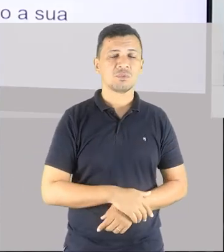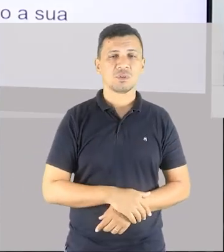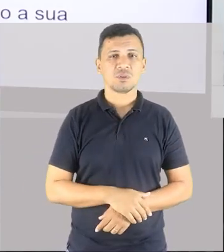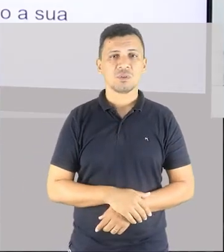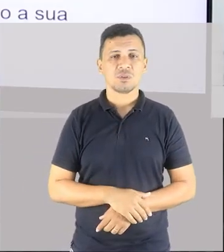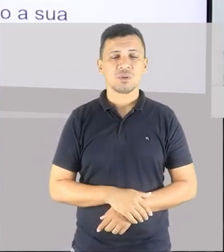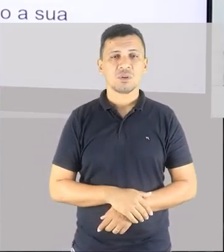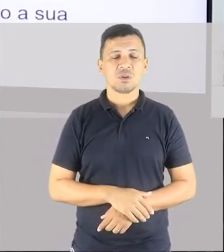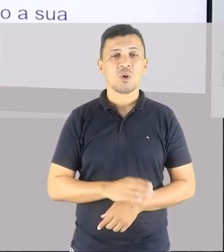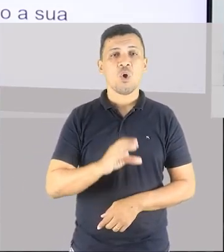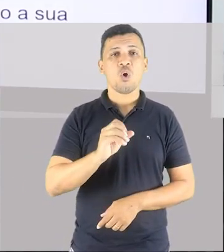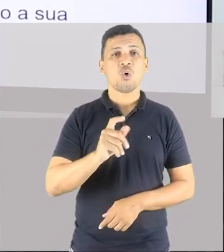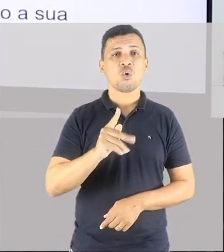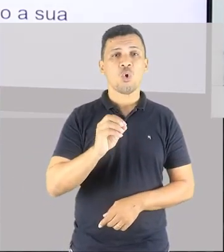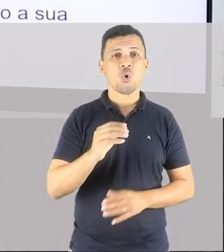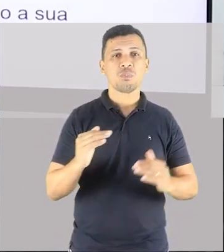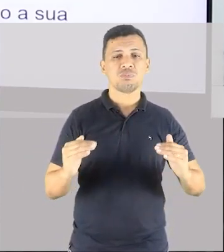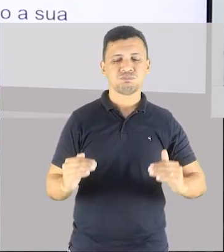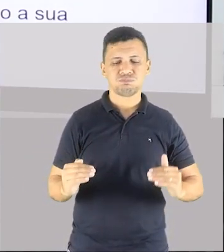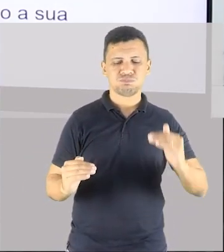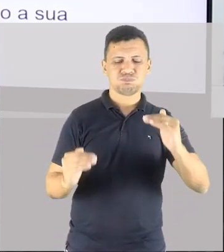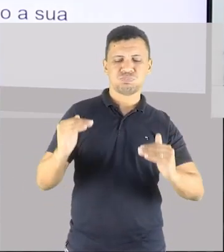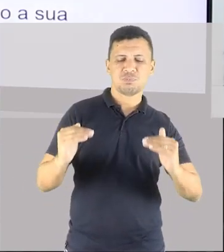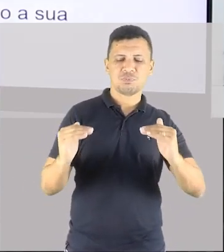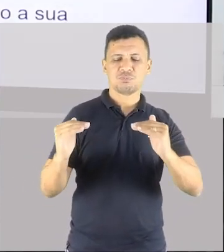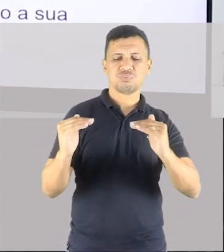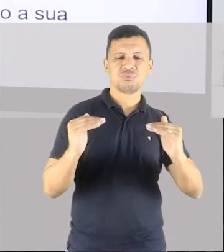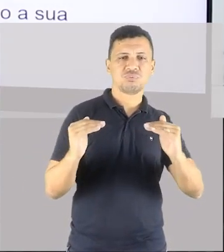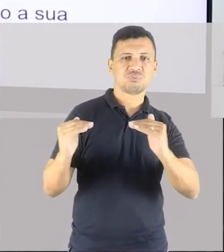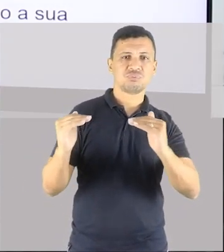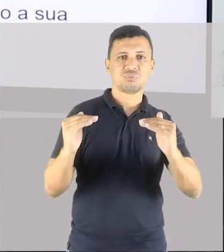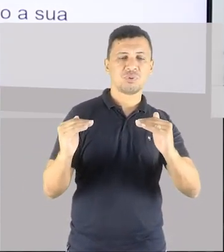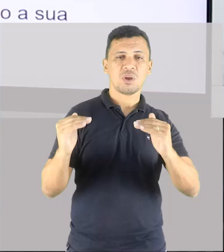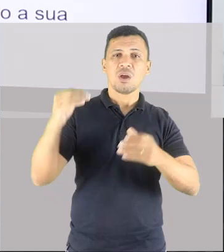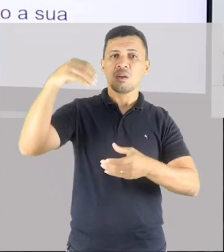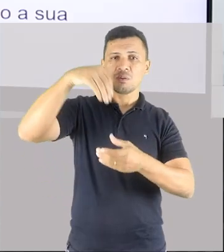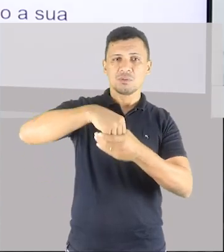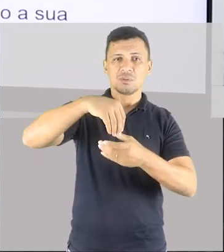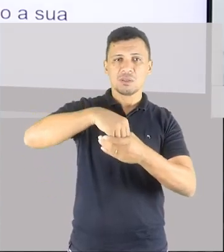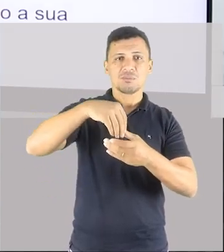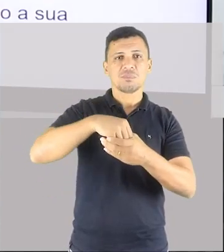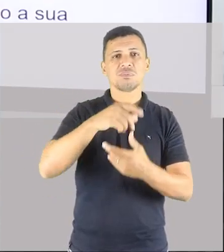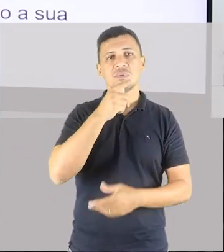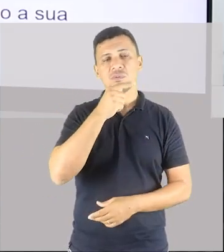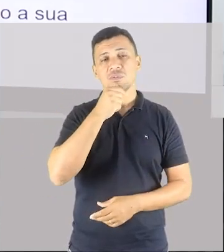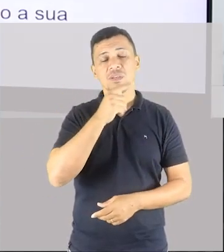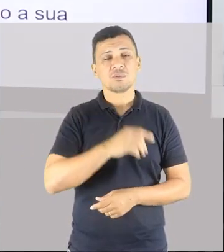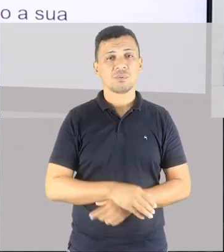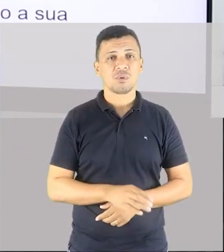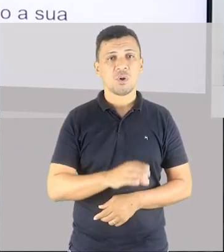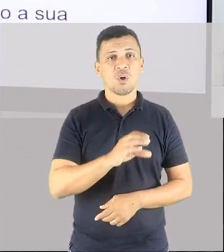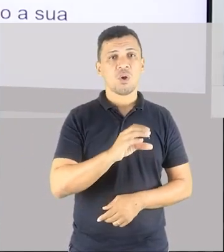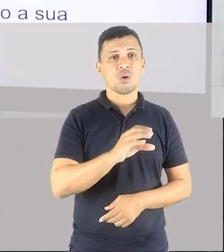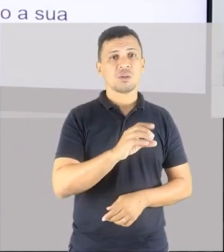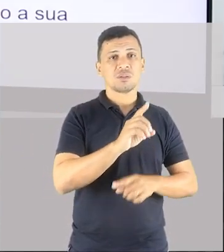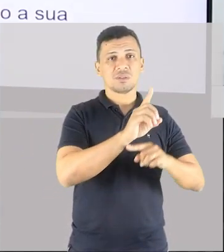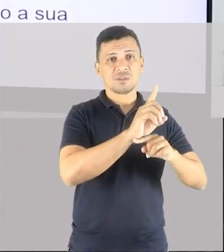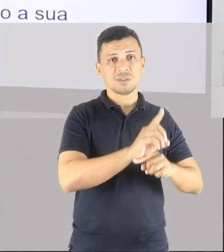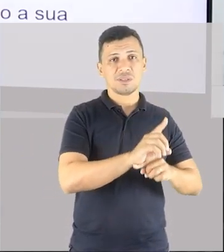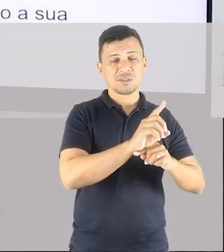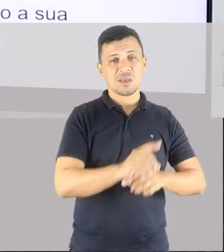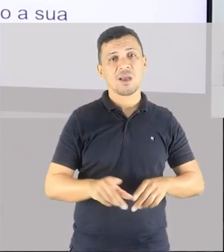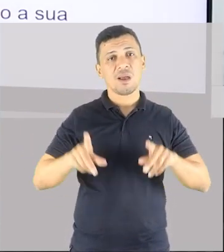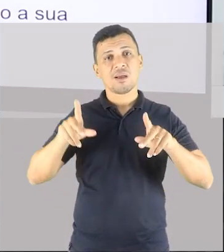que o corpo fica em equilíbrio? Totalmente submerso. Quando a densidade do corpo é igual à densidade